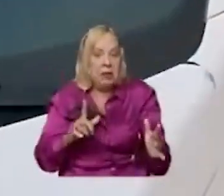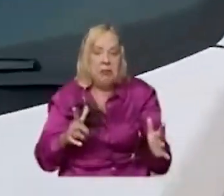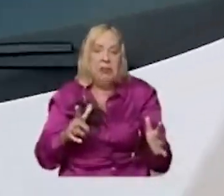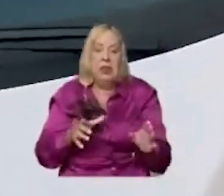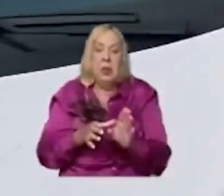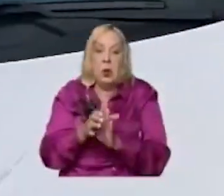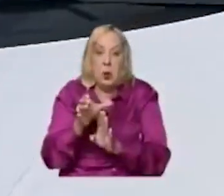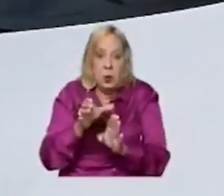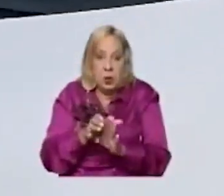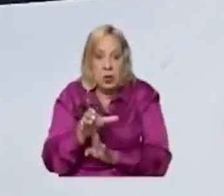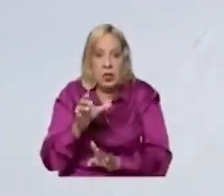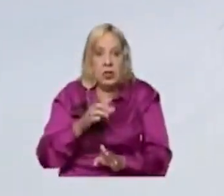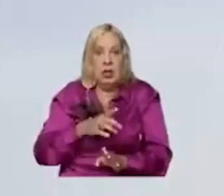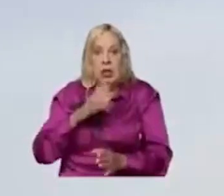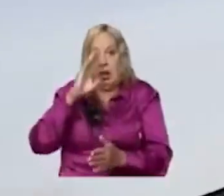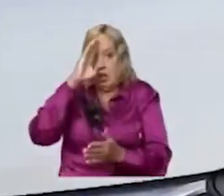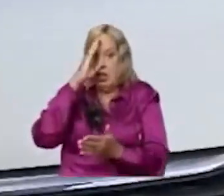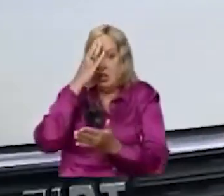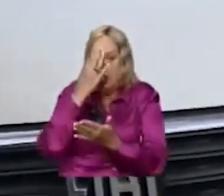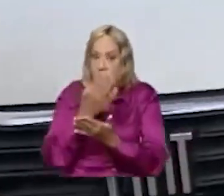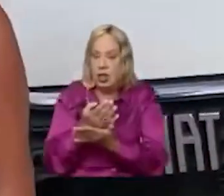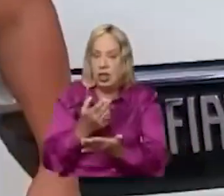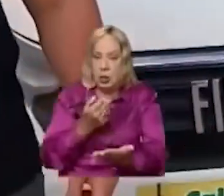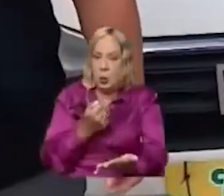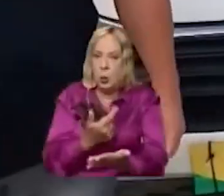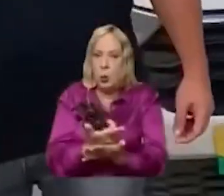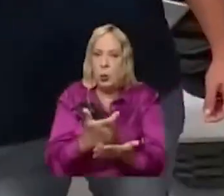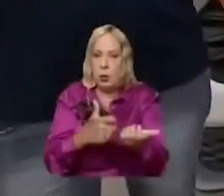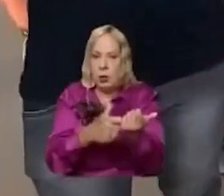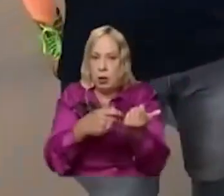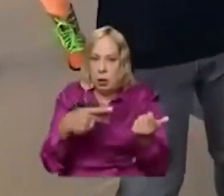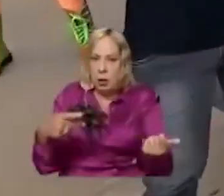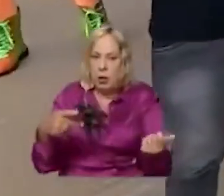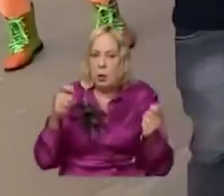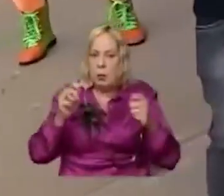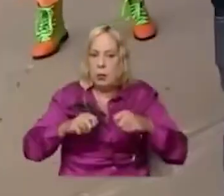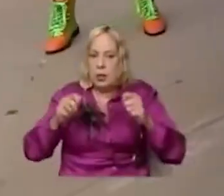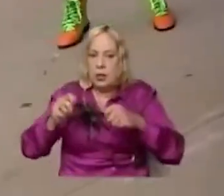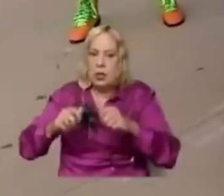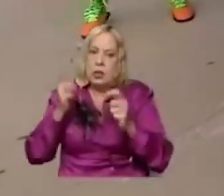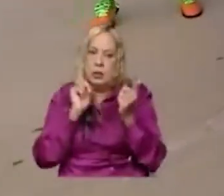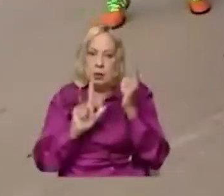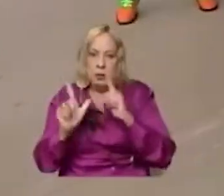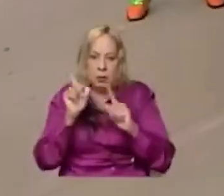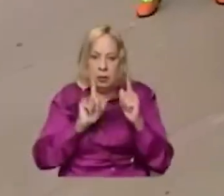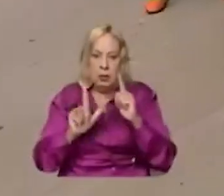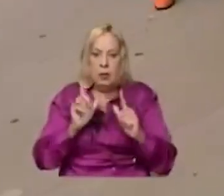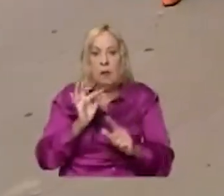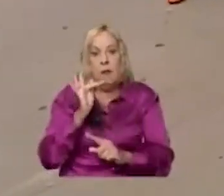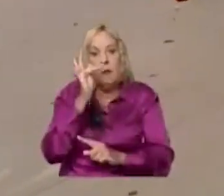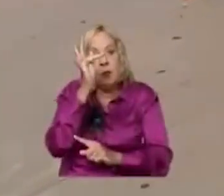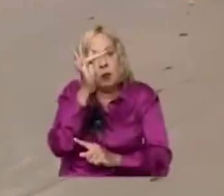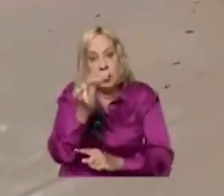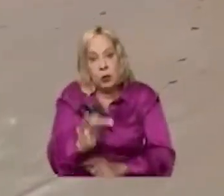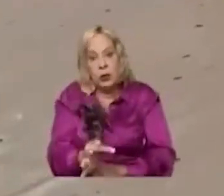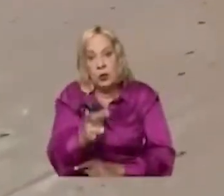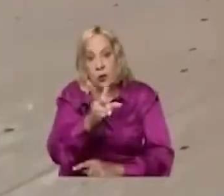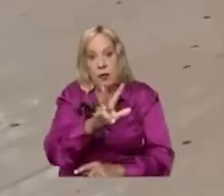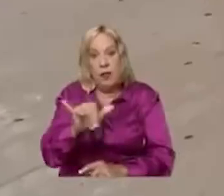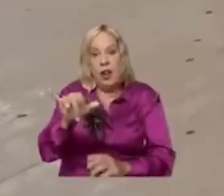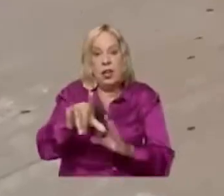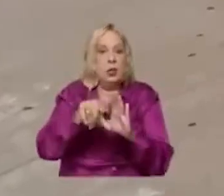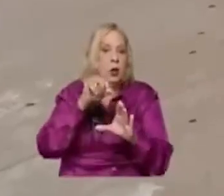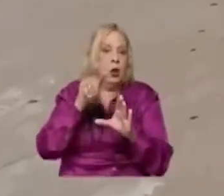aconselho que se você tiver fé, faça a sua compra do Caju Cap e concorra aos prêmios que por futuro vierem a ser